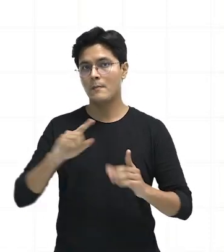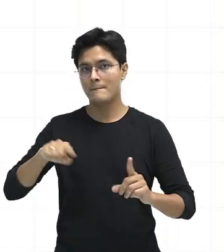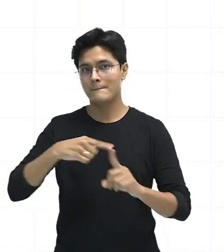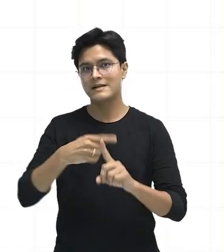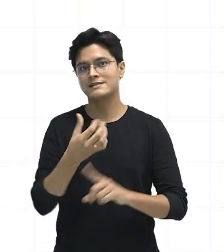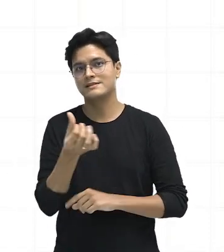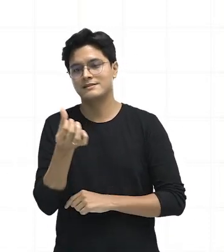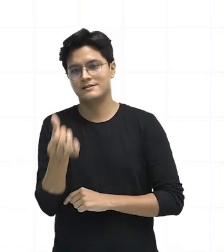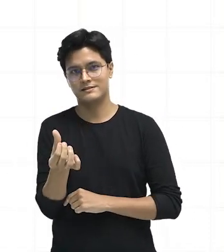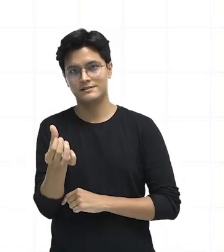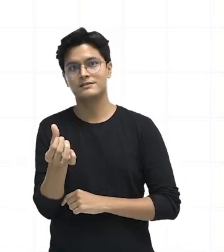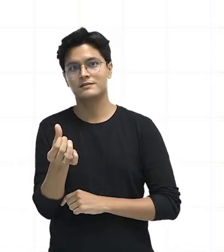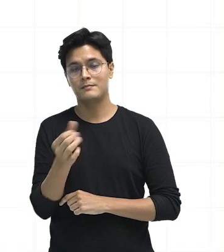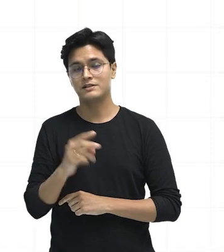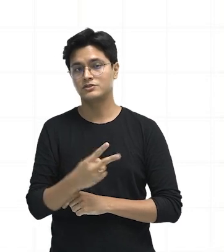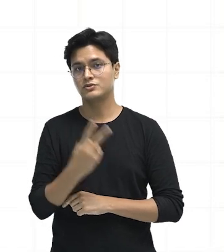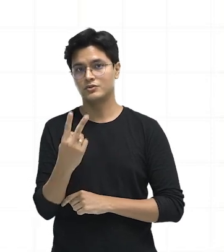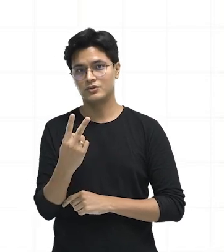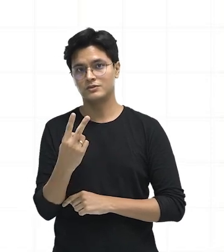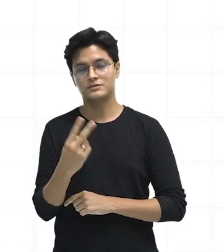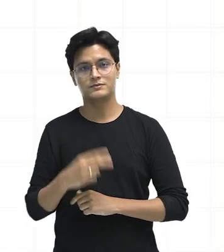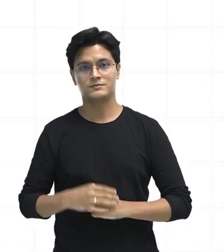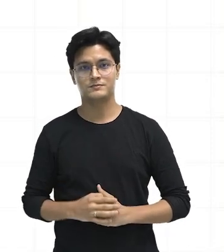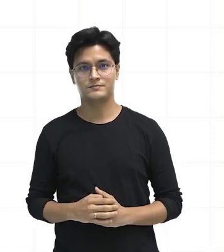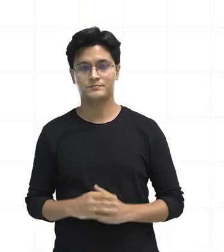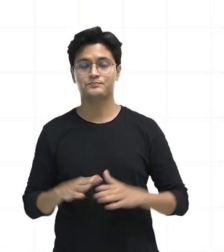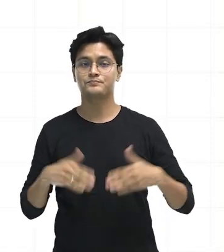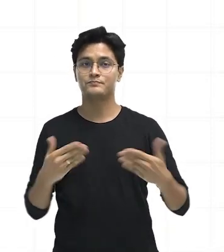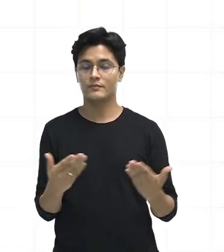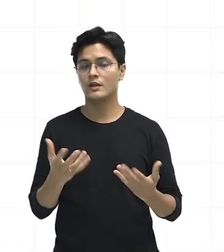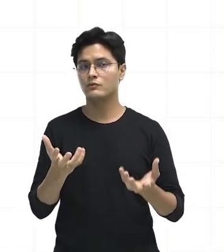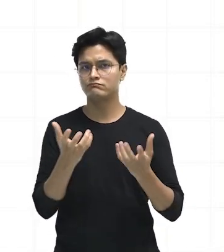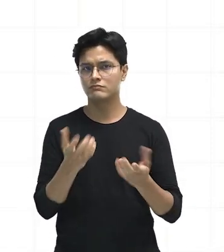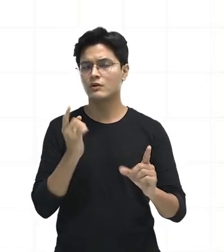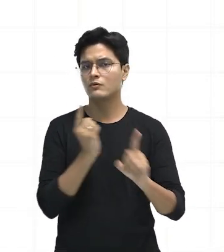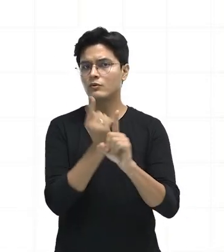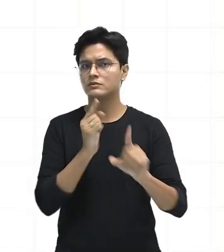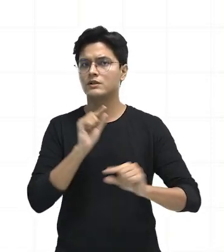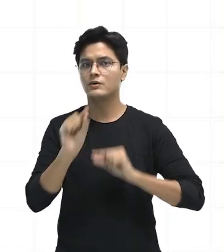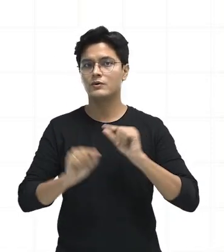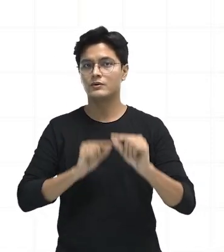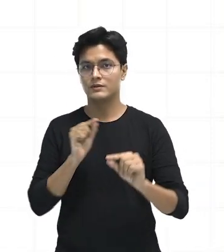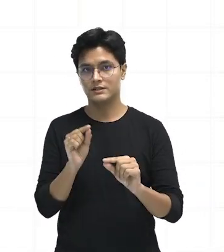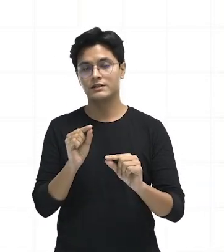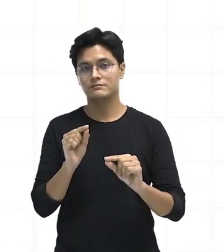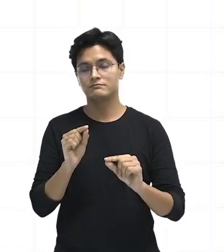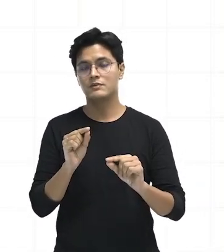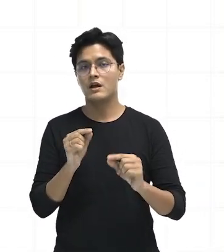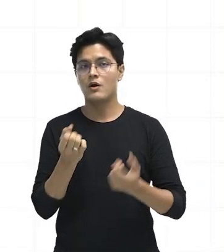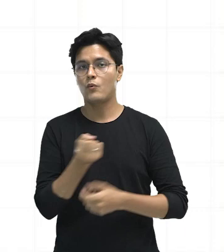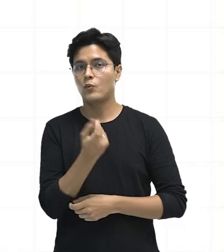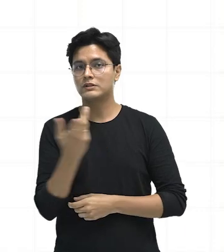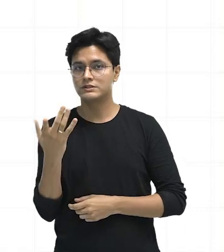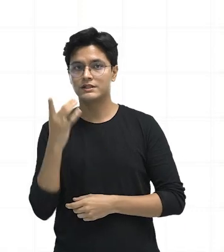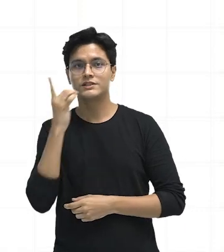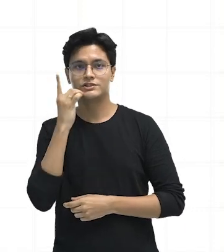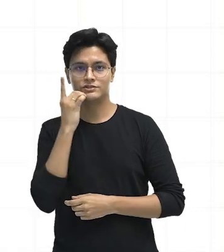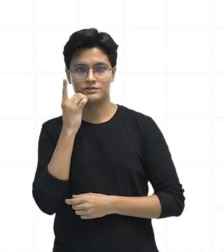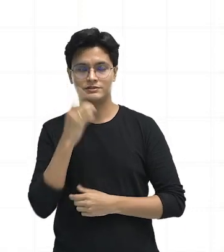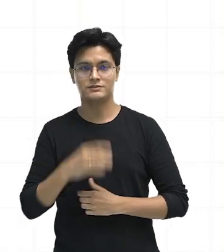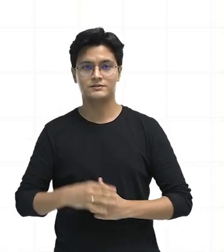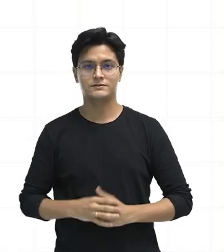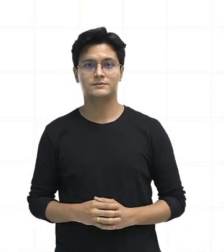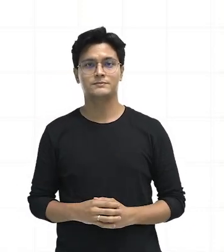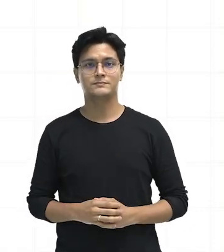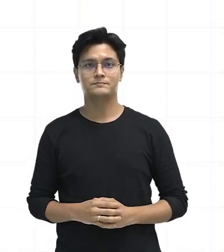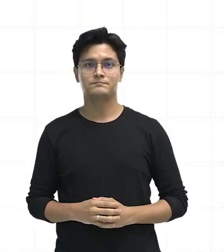a ter 9. E aí, eu quero encontrar justamente, aqui nesse caso, a quantidade de dias.